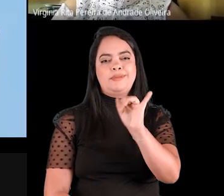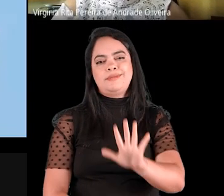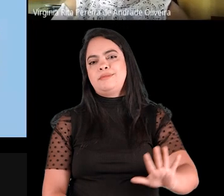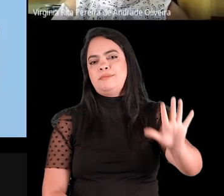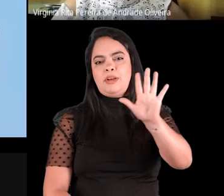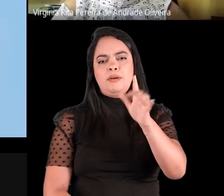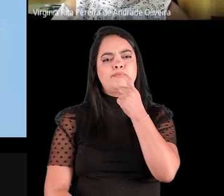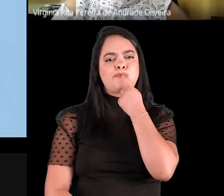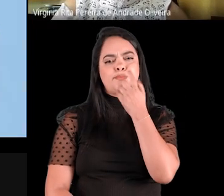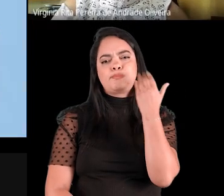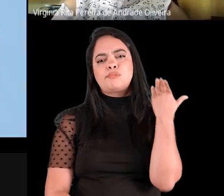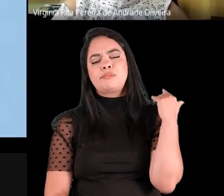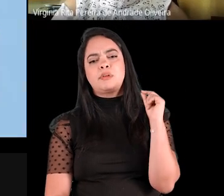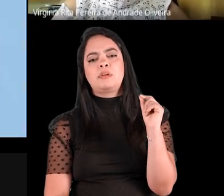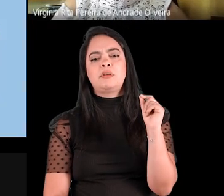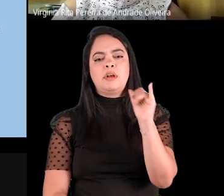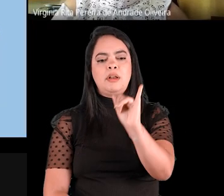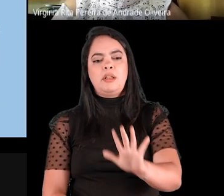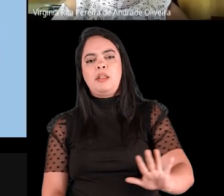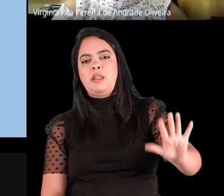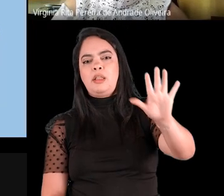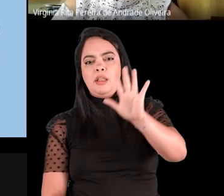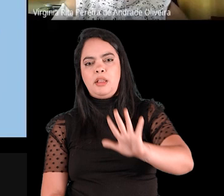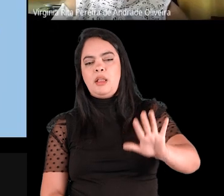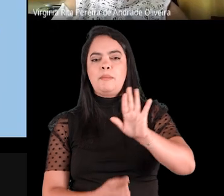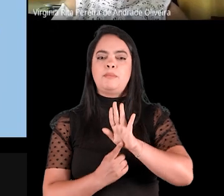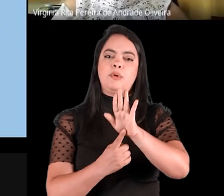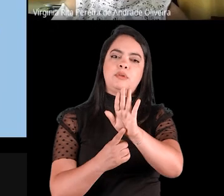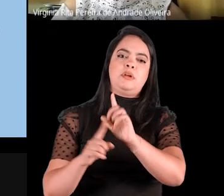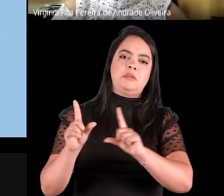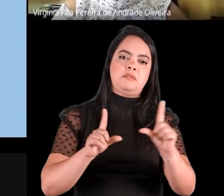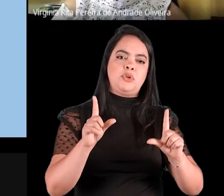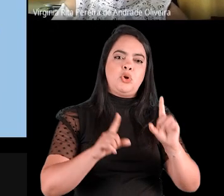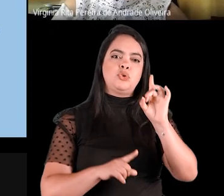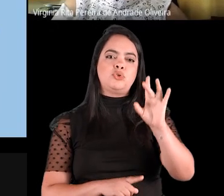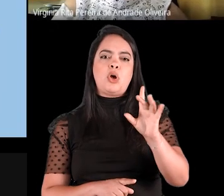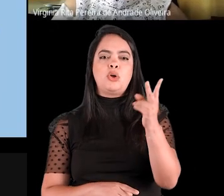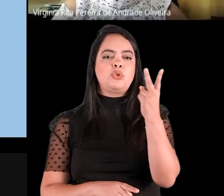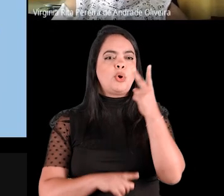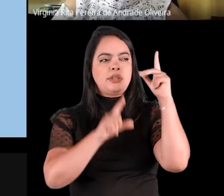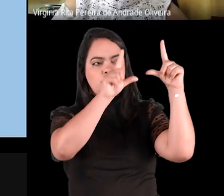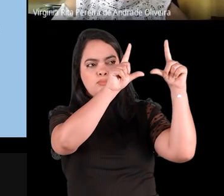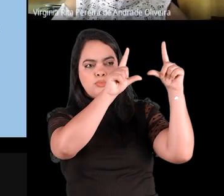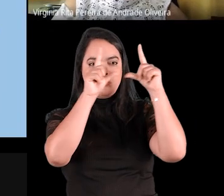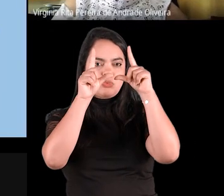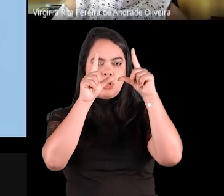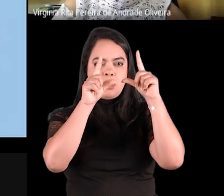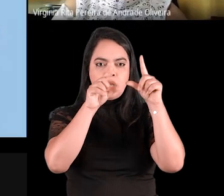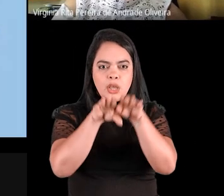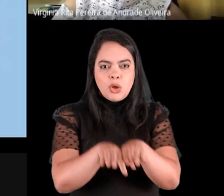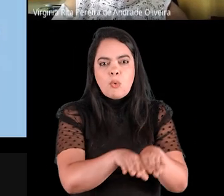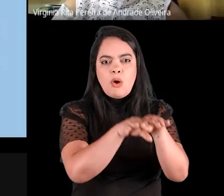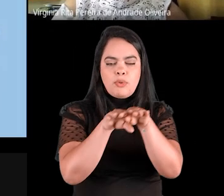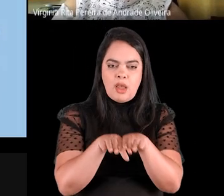atrás, essa imagem vinculada nas mídias, só com os dois quadrinhos iniciais, né, de igualdade e